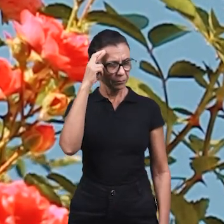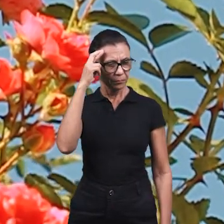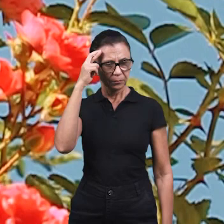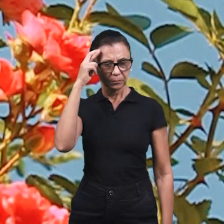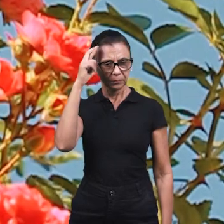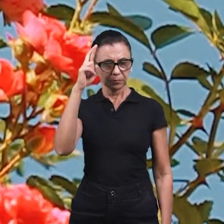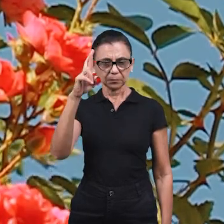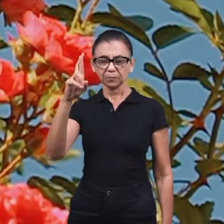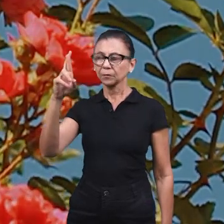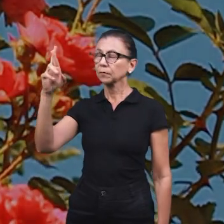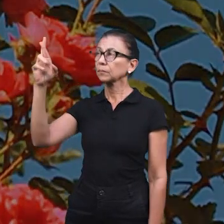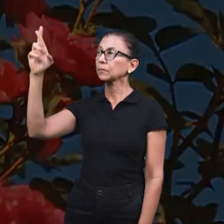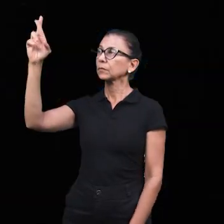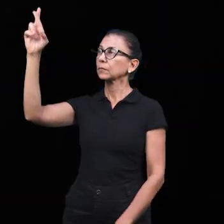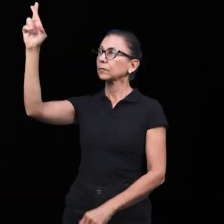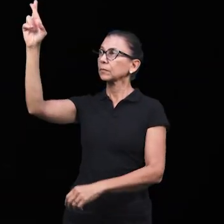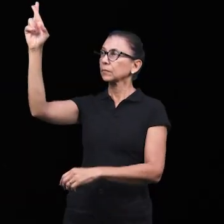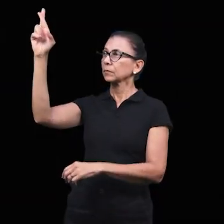Senhor,